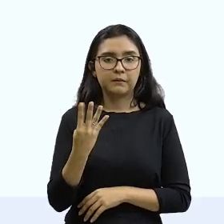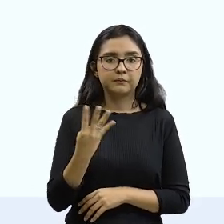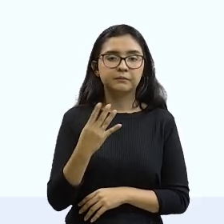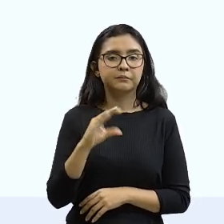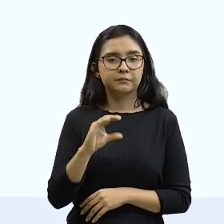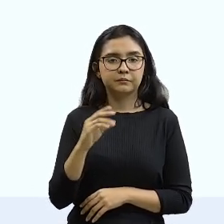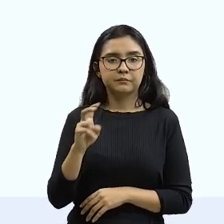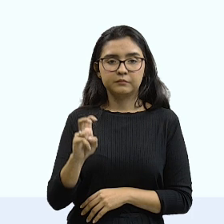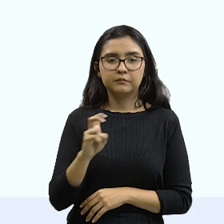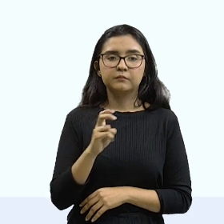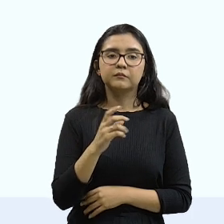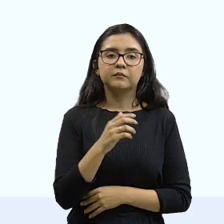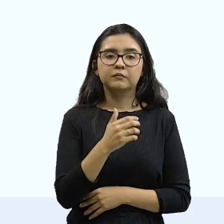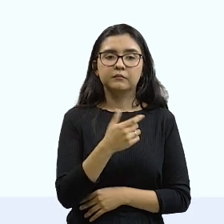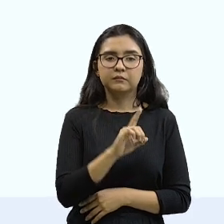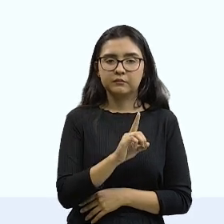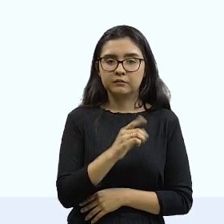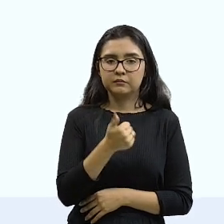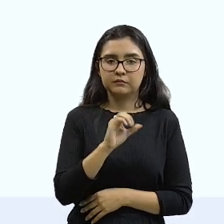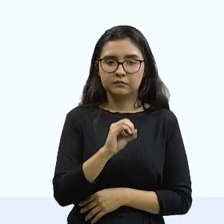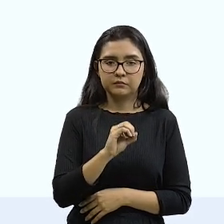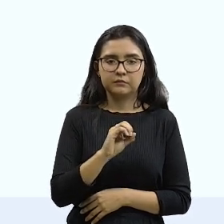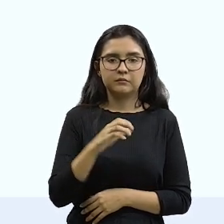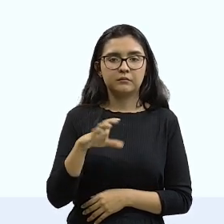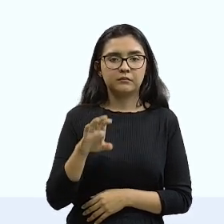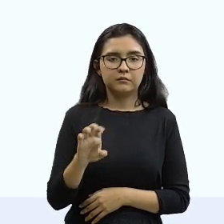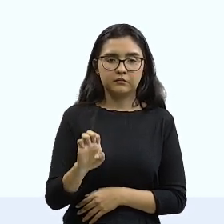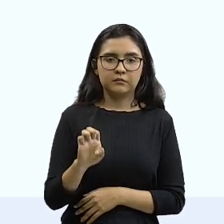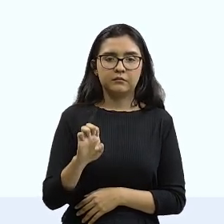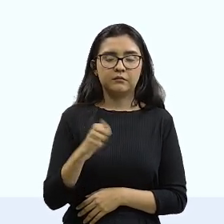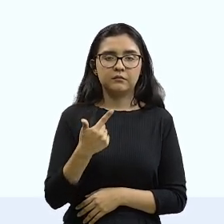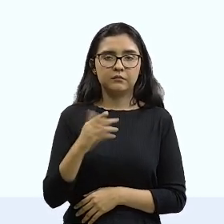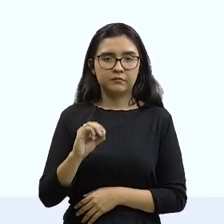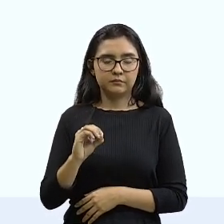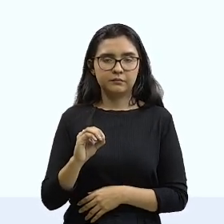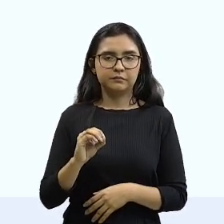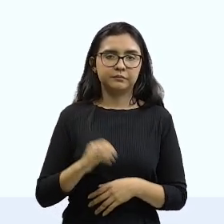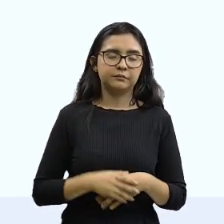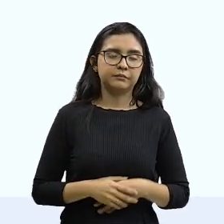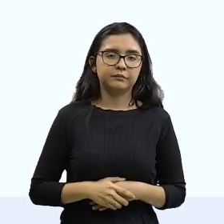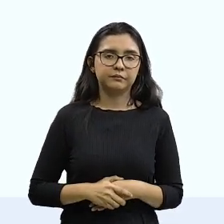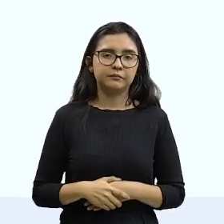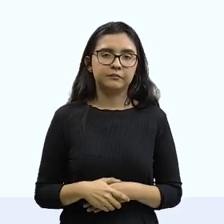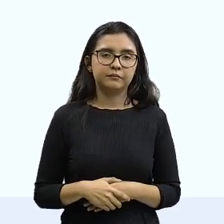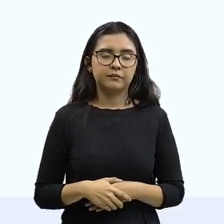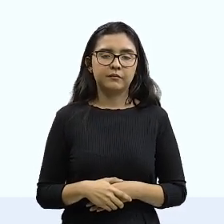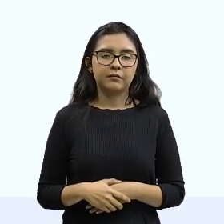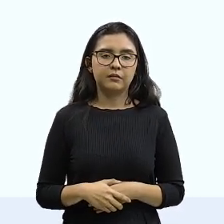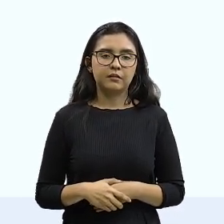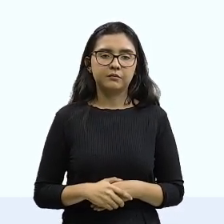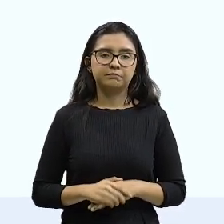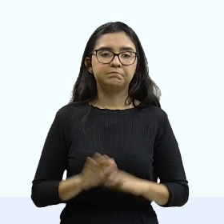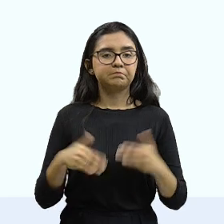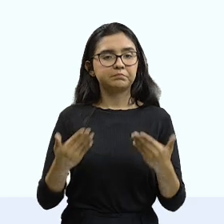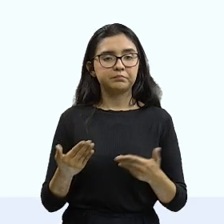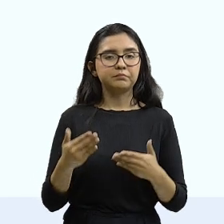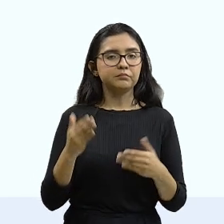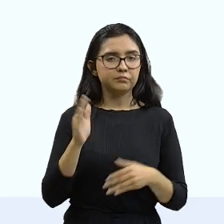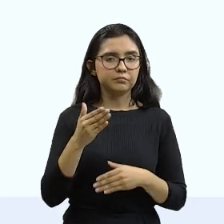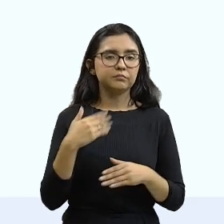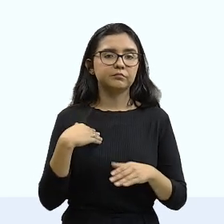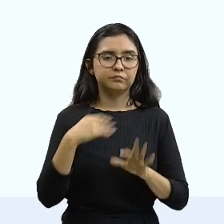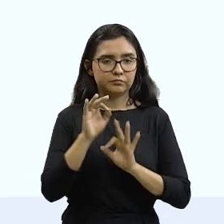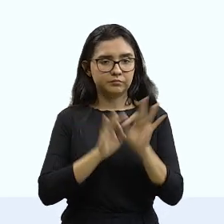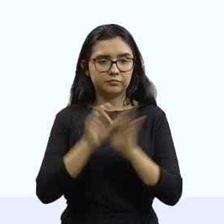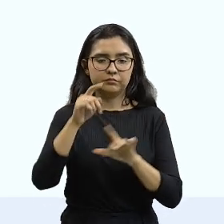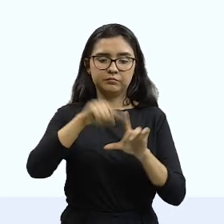letra C nós temos 5, letra D nós temos 10, letra E nós temos 20. Como a gente já separou no